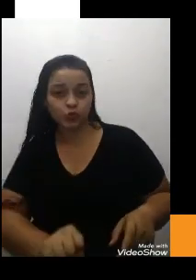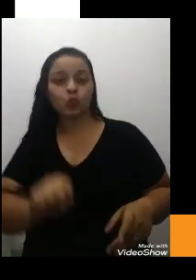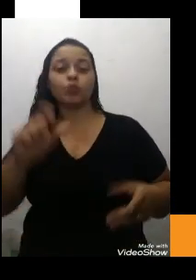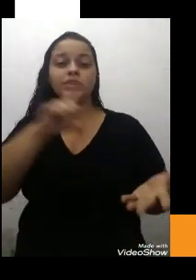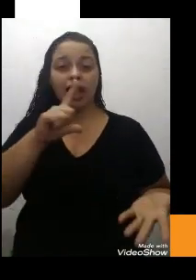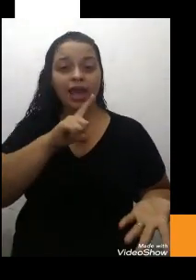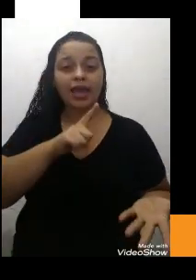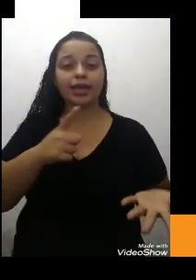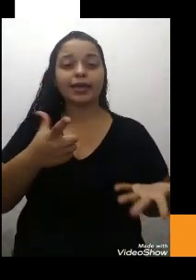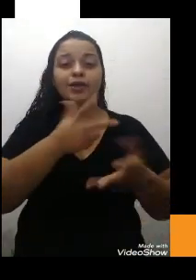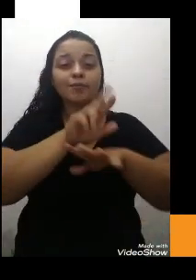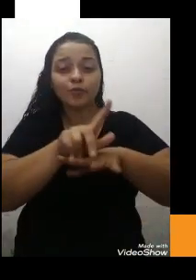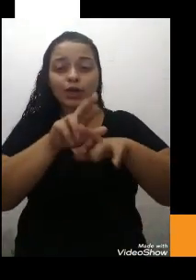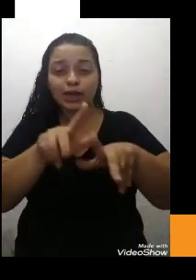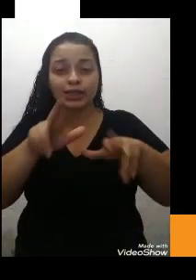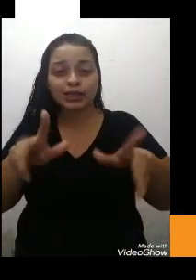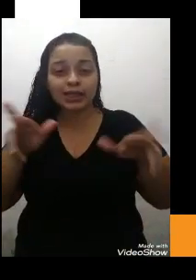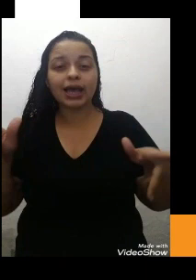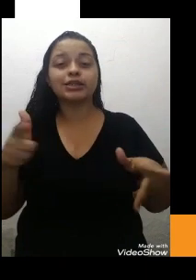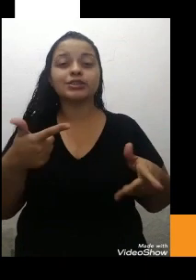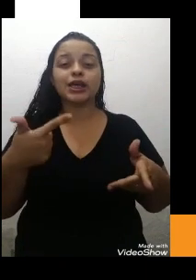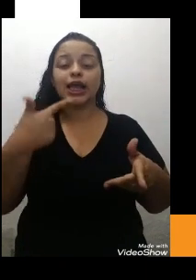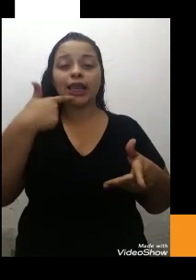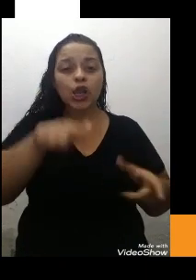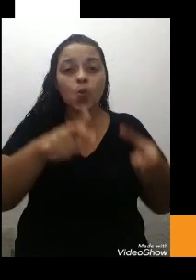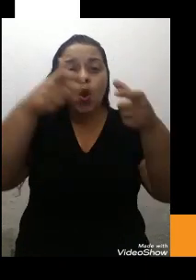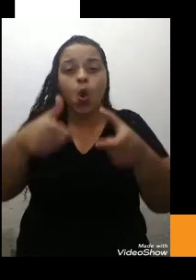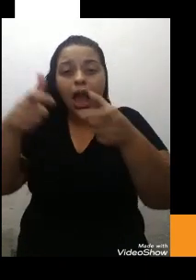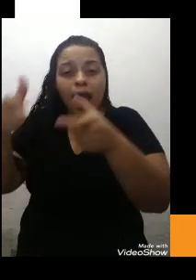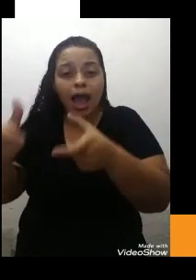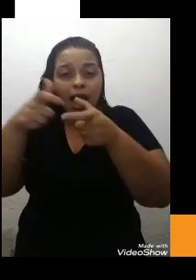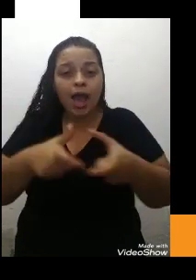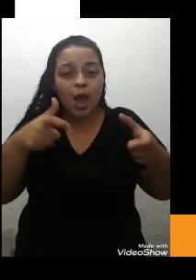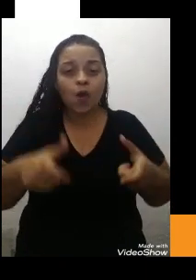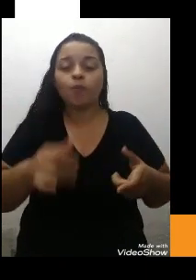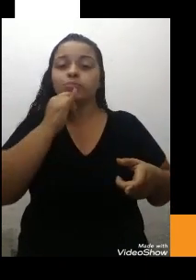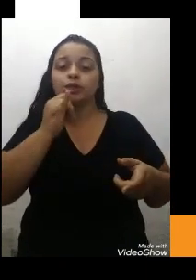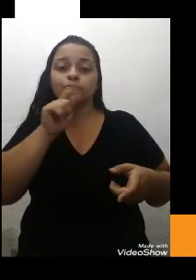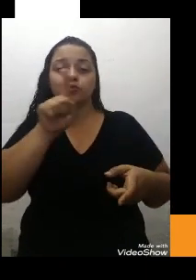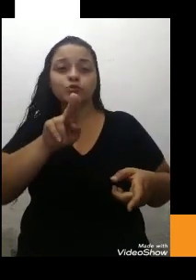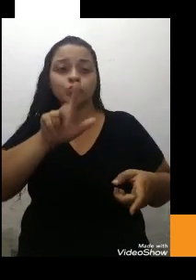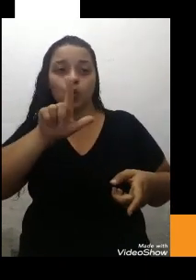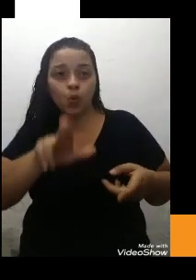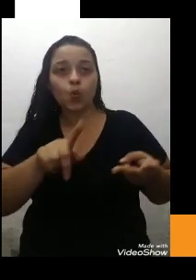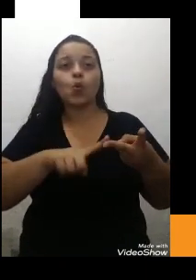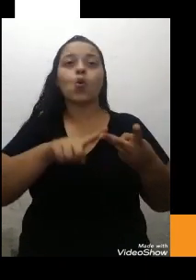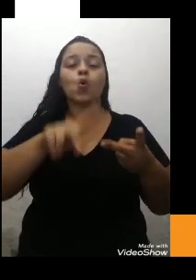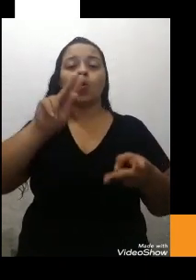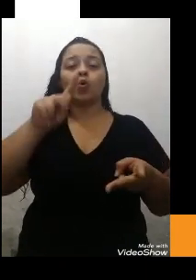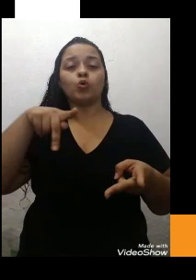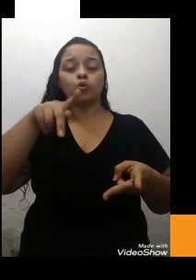uma pluralidade de línguas locais, né? Como o Zulu, o Xhosa,